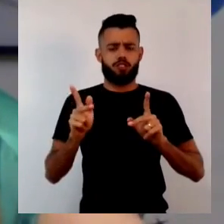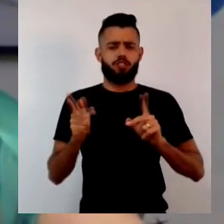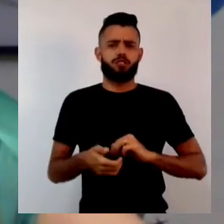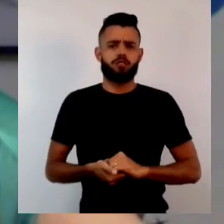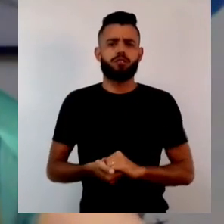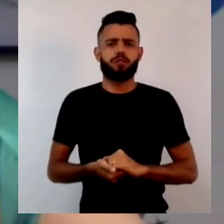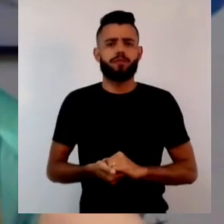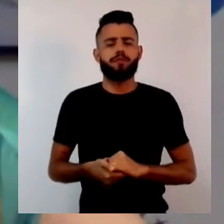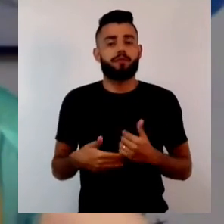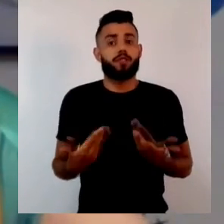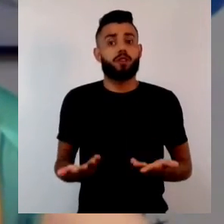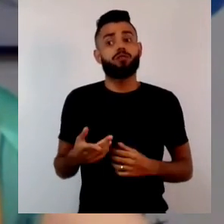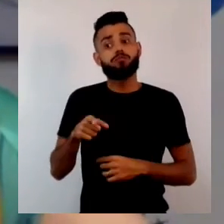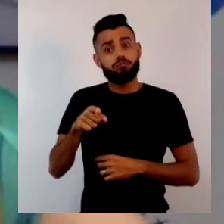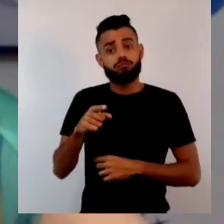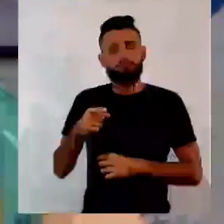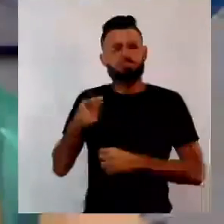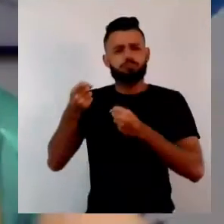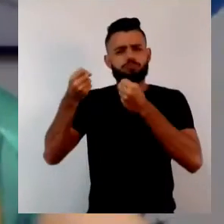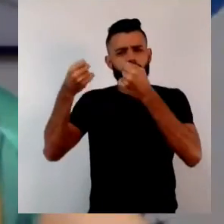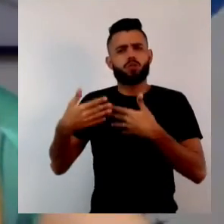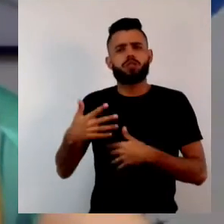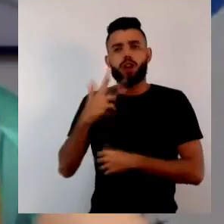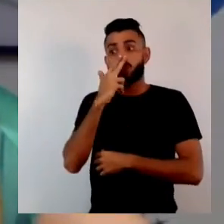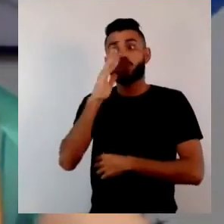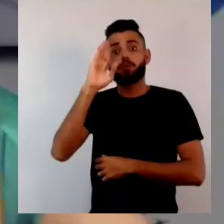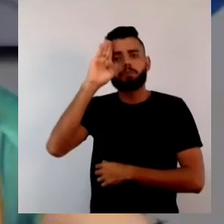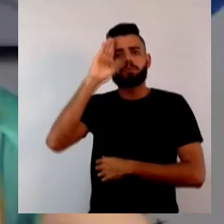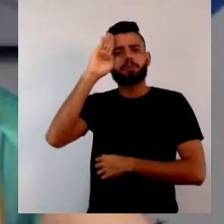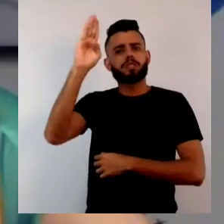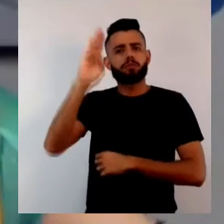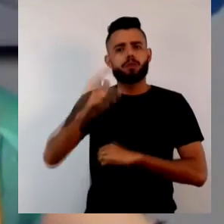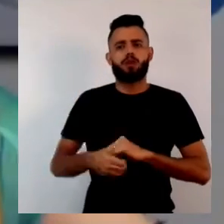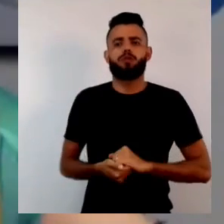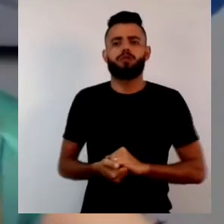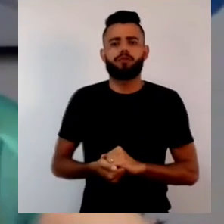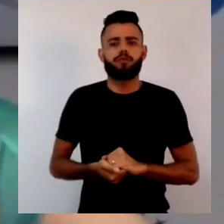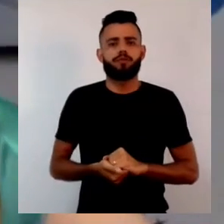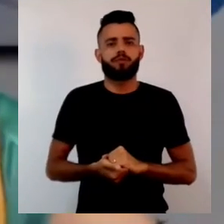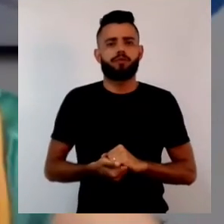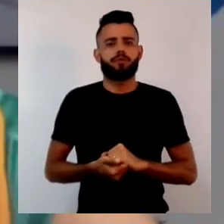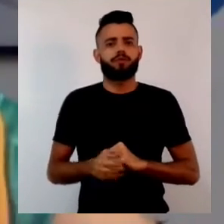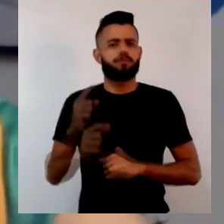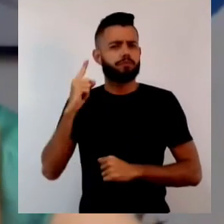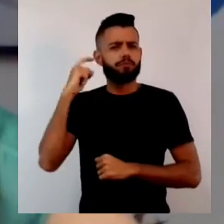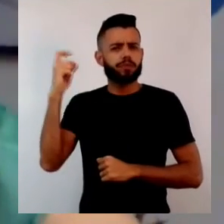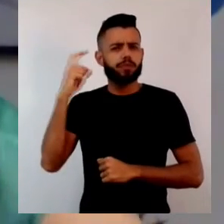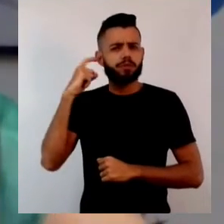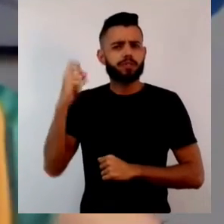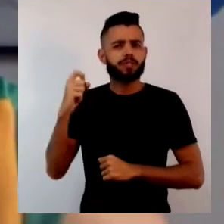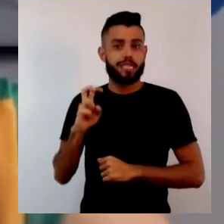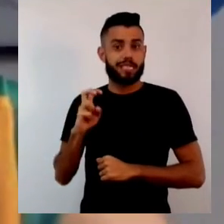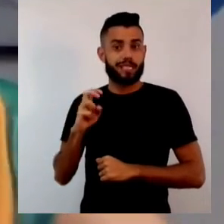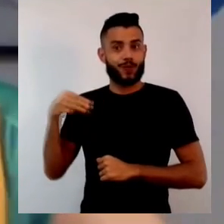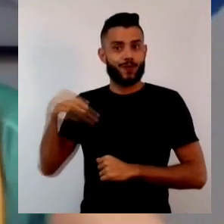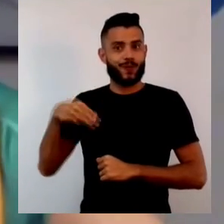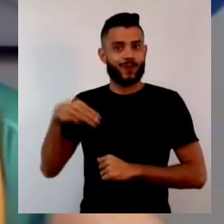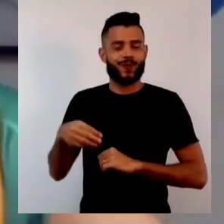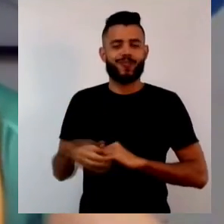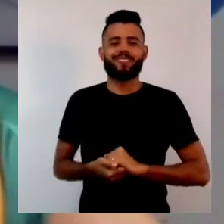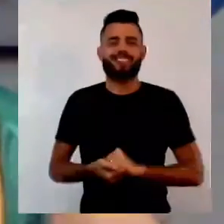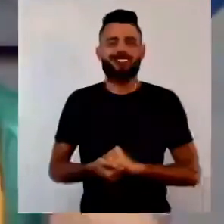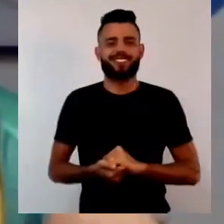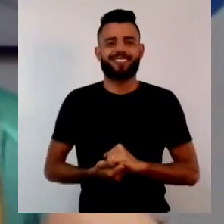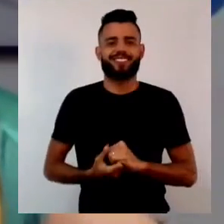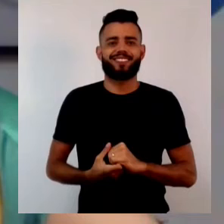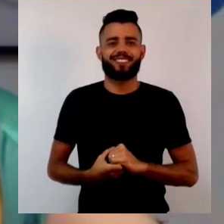principal... Já apitou aqui a voz do além em 5 minutos, já vou encerrar. Mas dando um